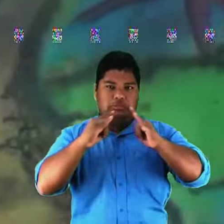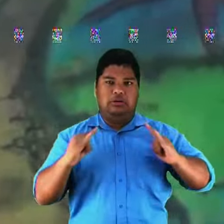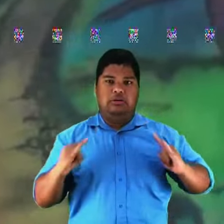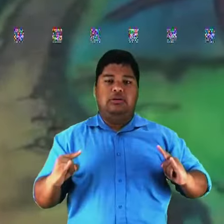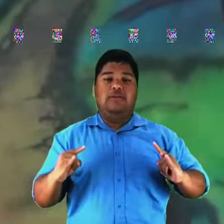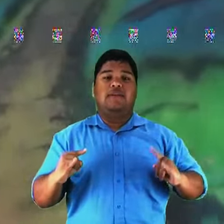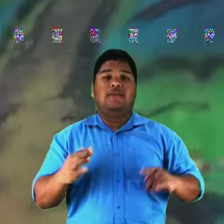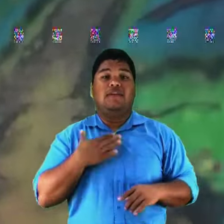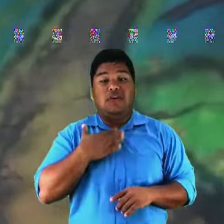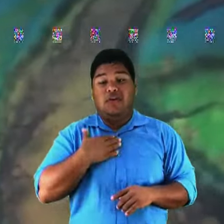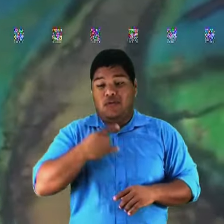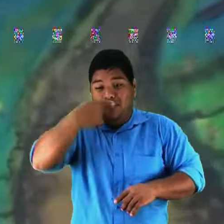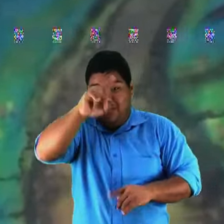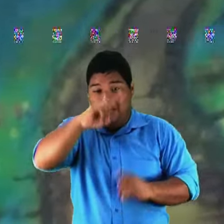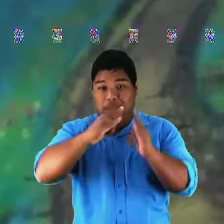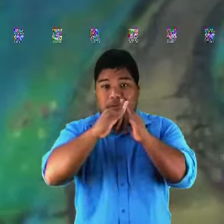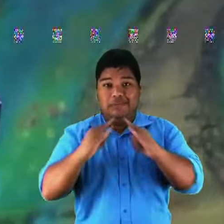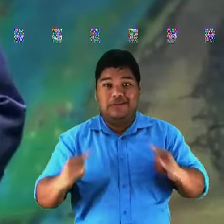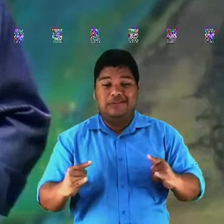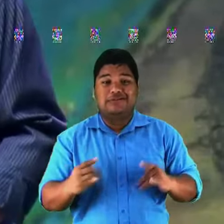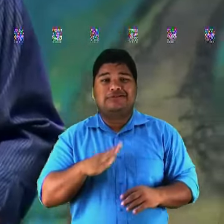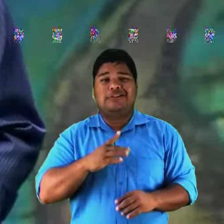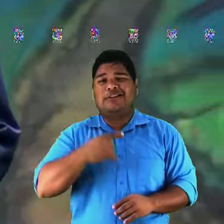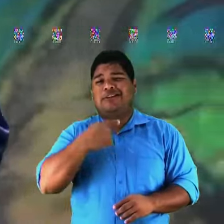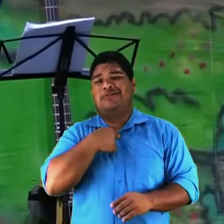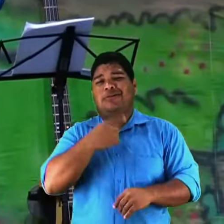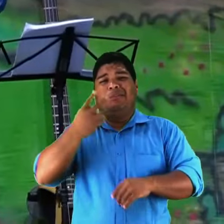para acampamento desde quando eu era jovem.